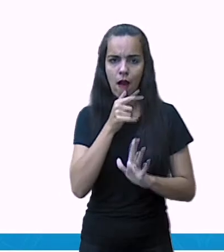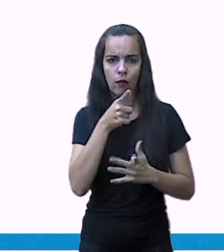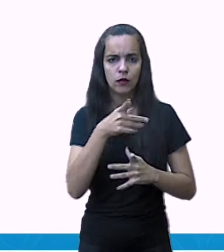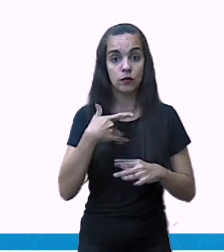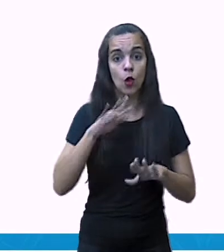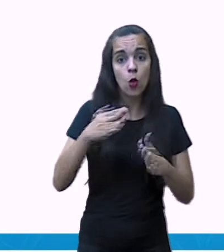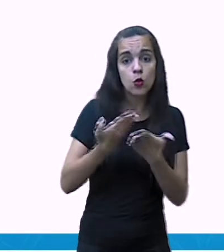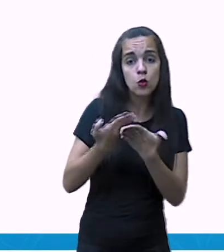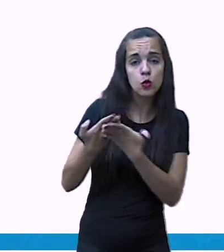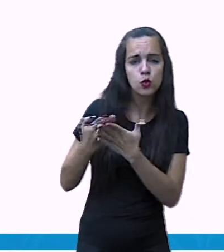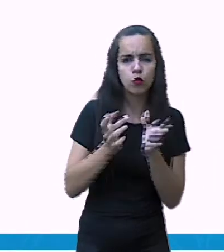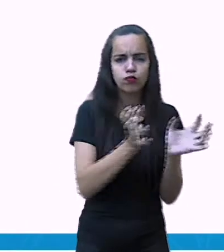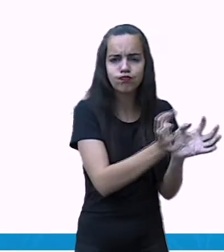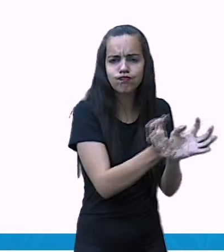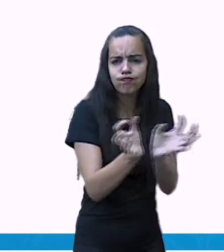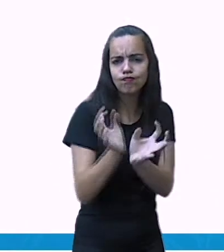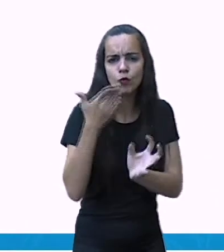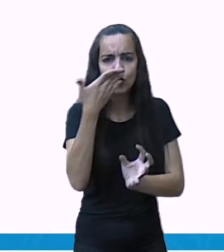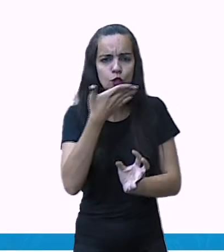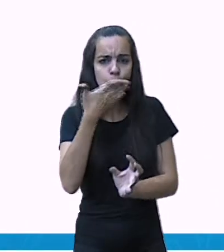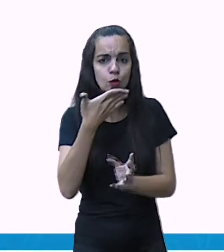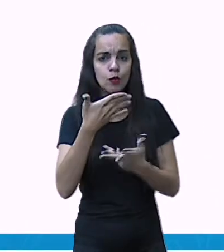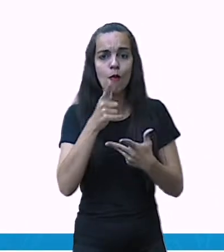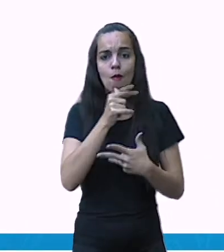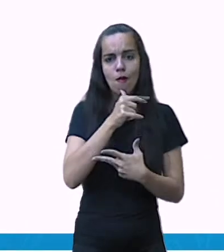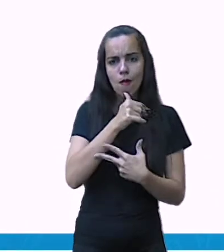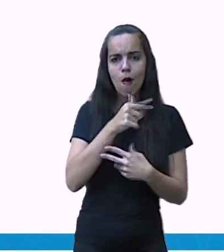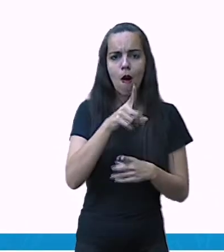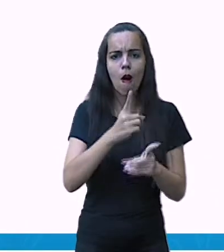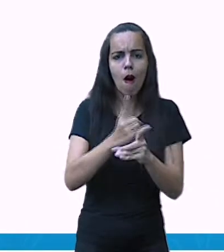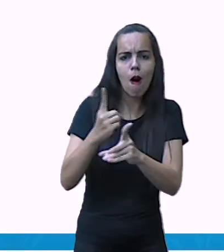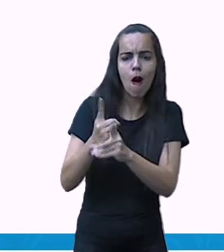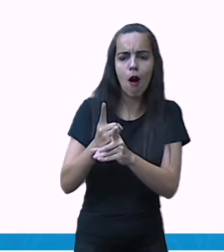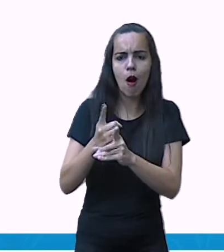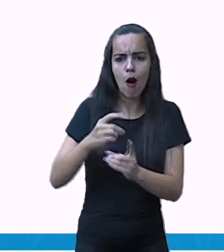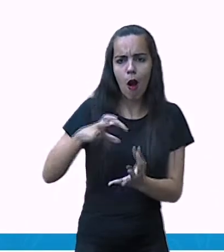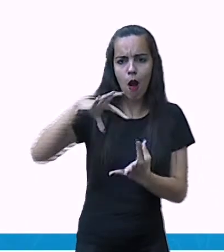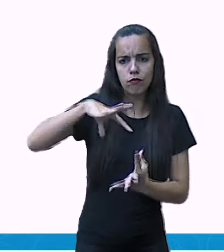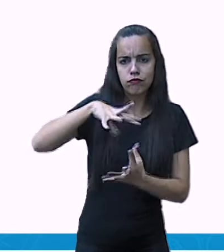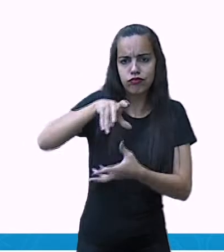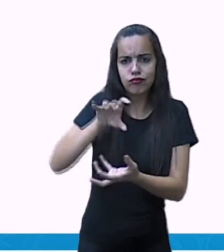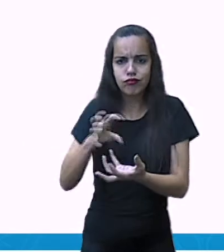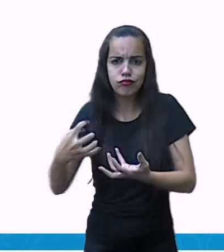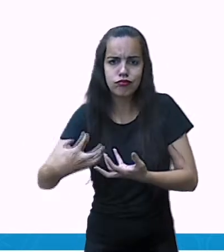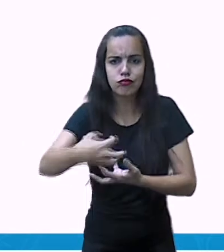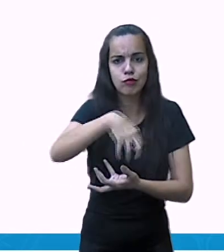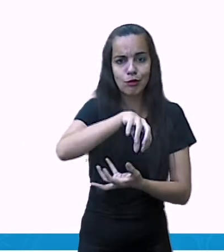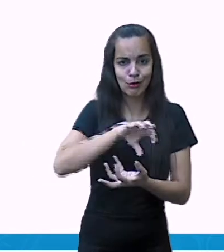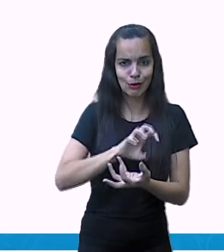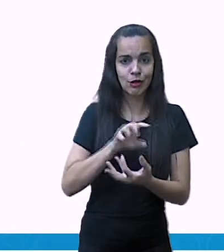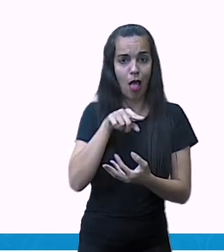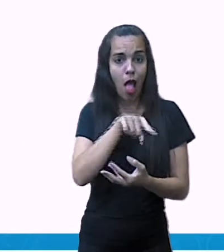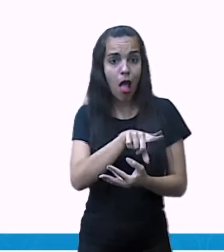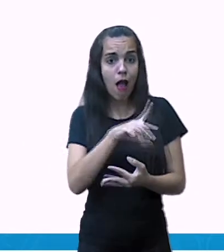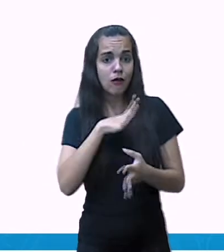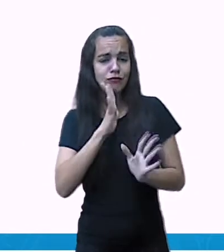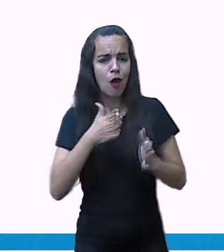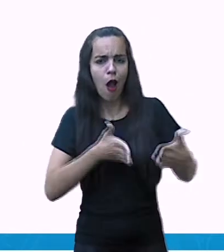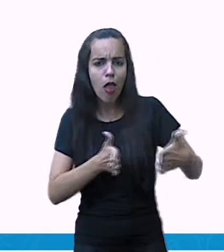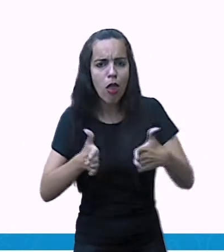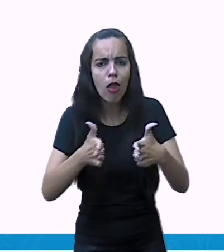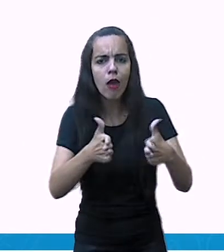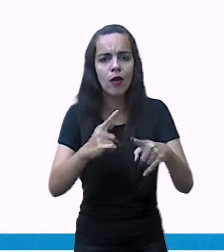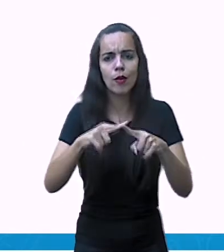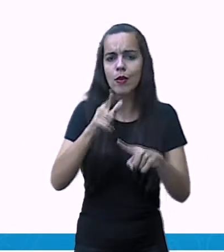nos continentes. Entre elas, os rios, as águas subterrâneas, os lagos e